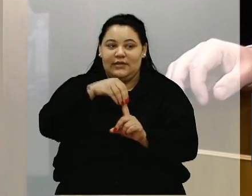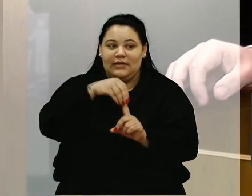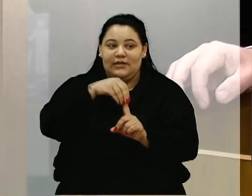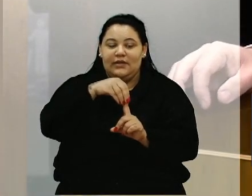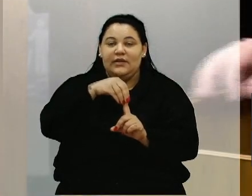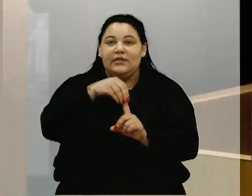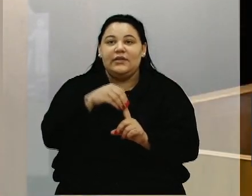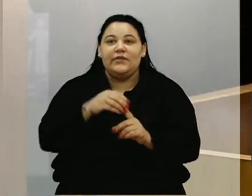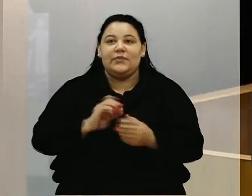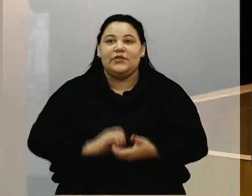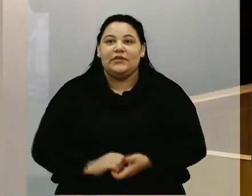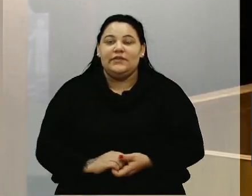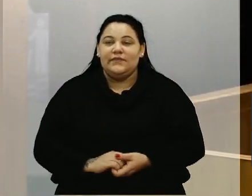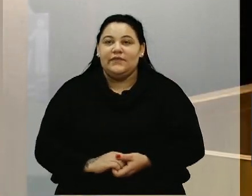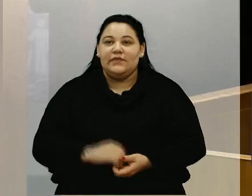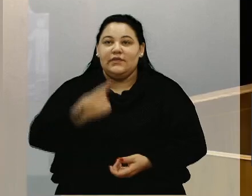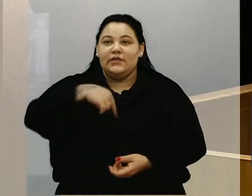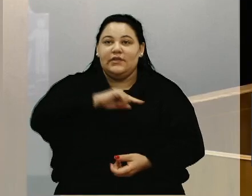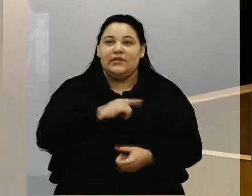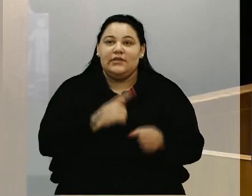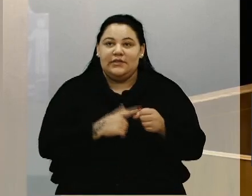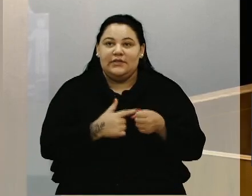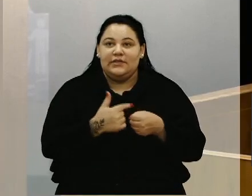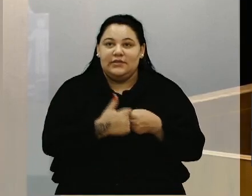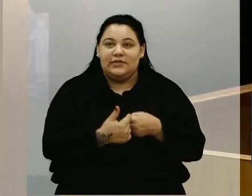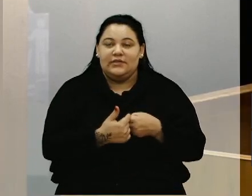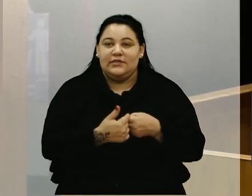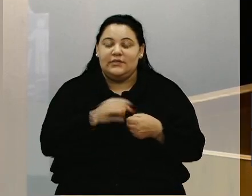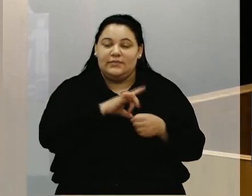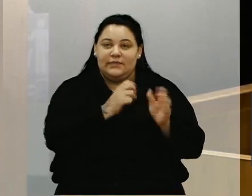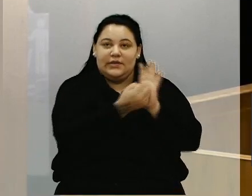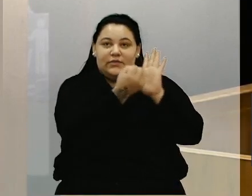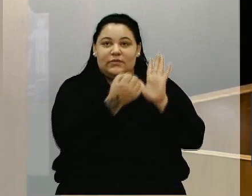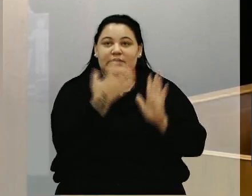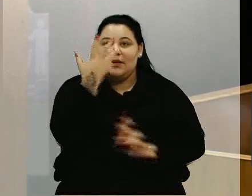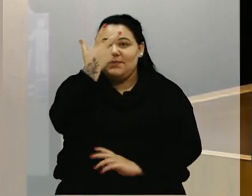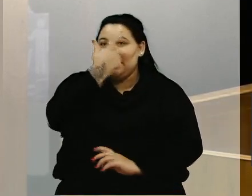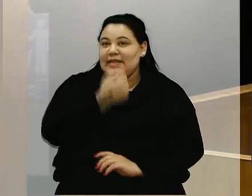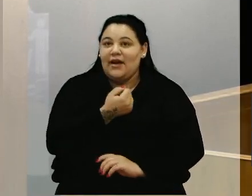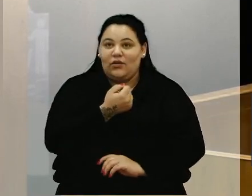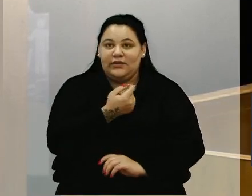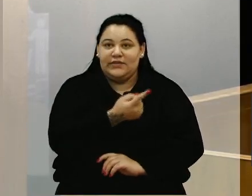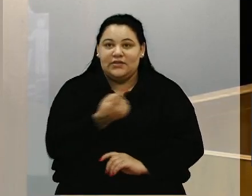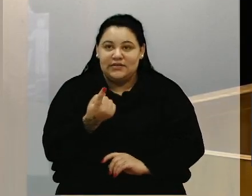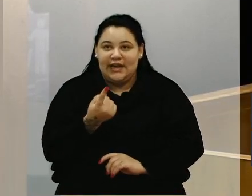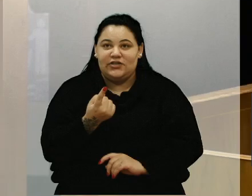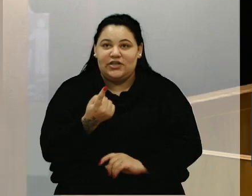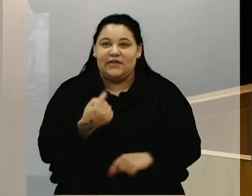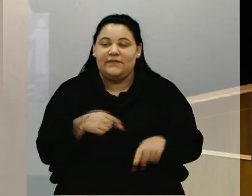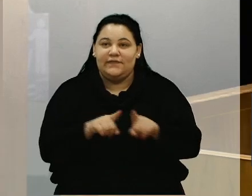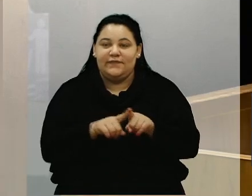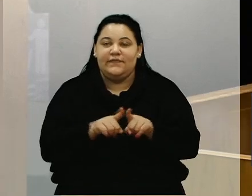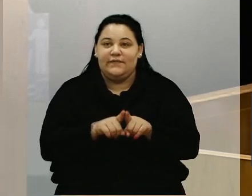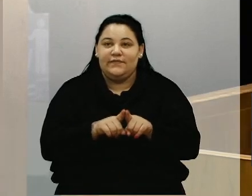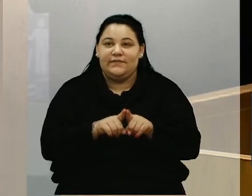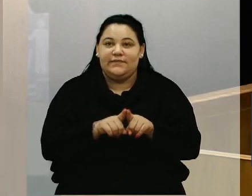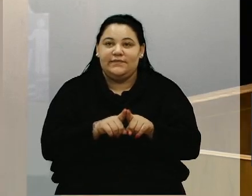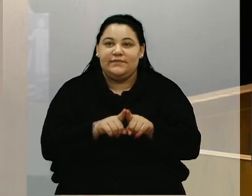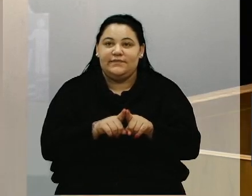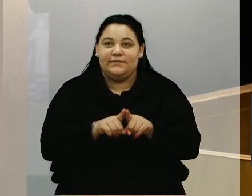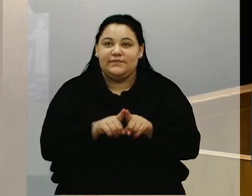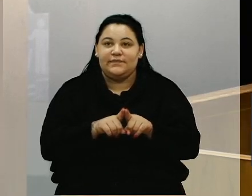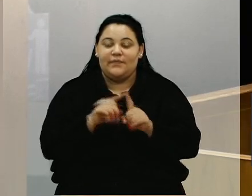imigrante. E a nossa cidade, ela tem um símbolo muito bonito, que é o monumento ao imigrante. É um monumento que